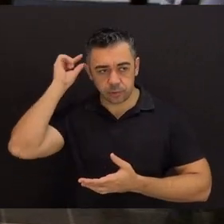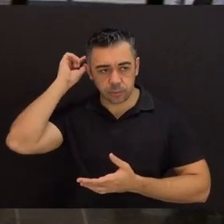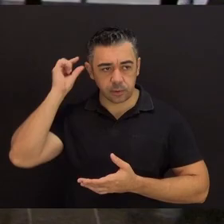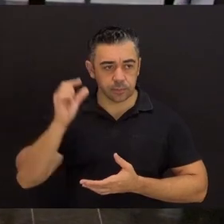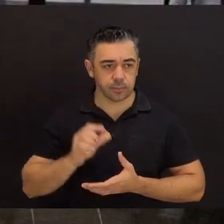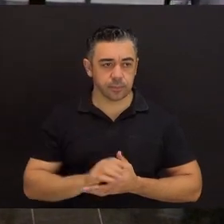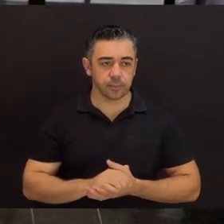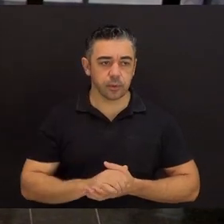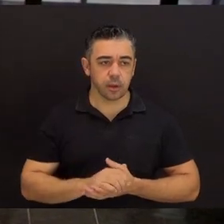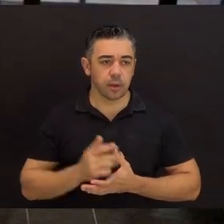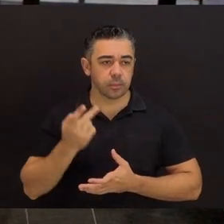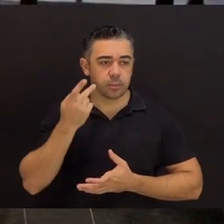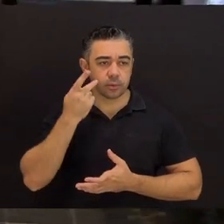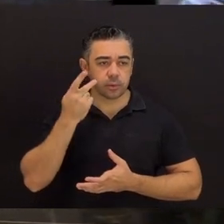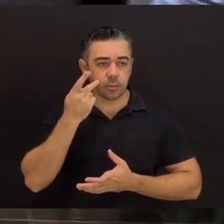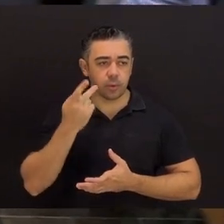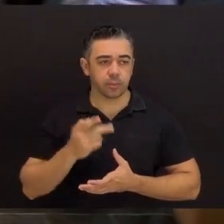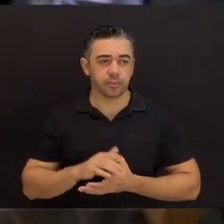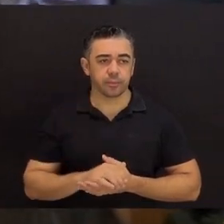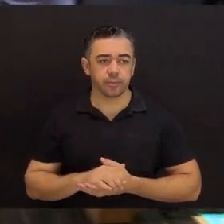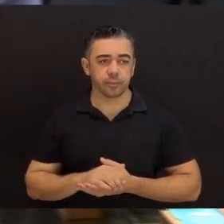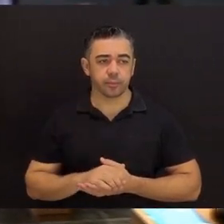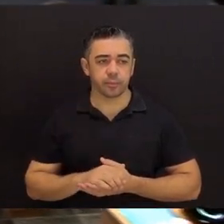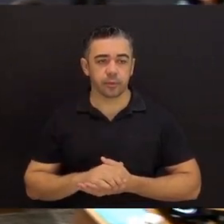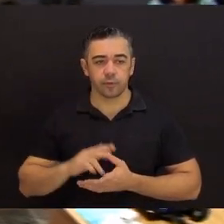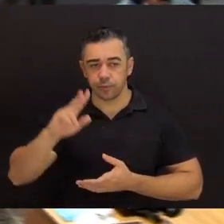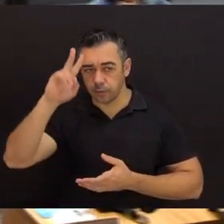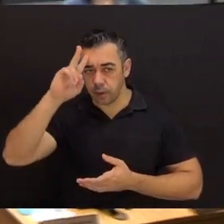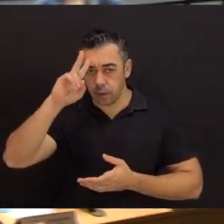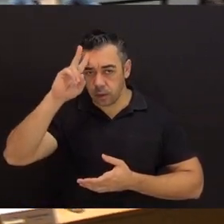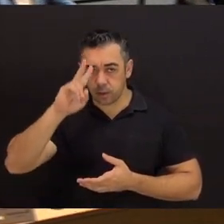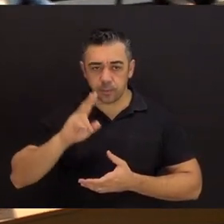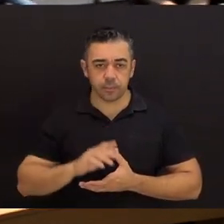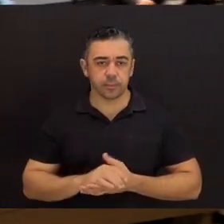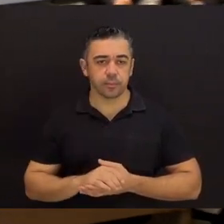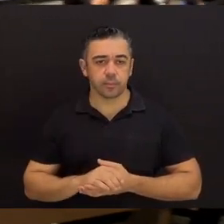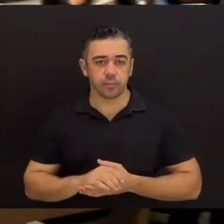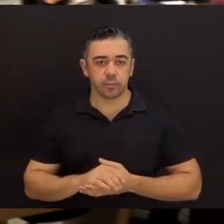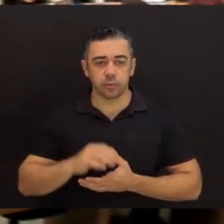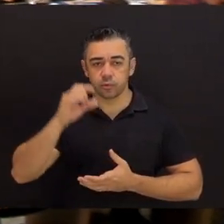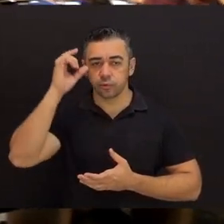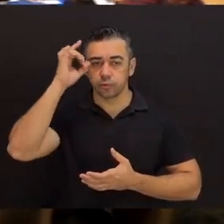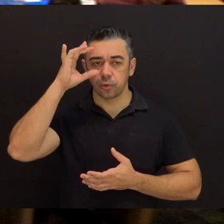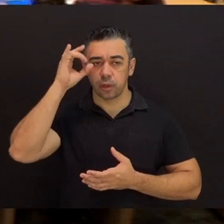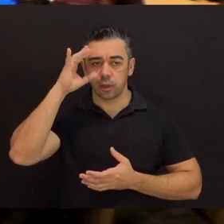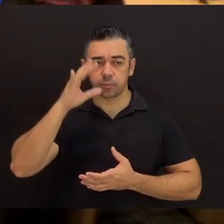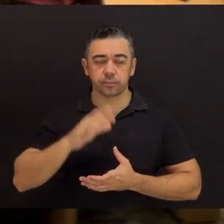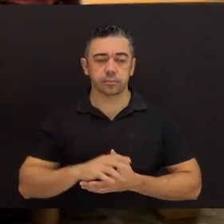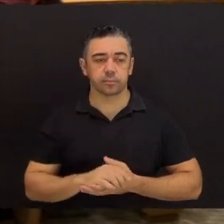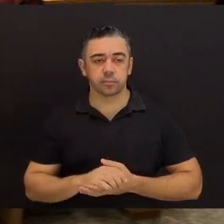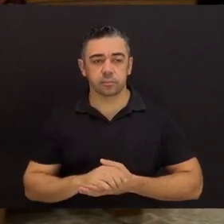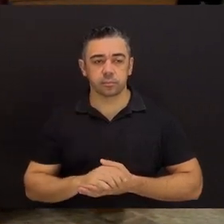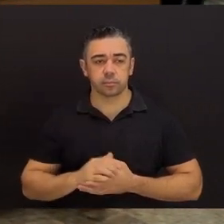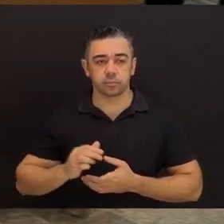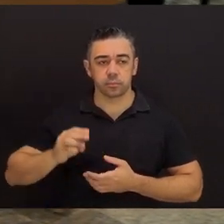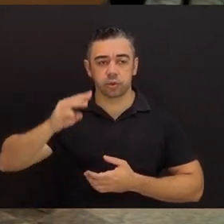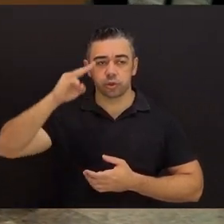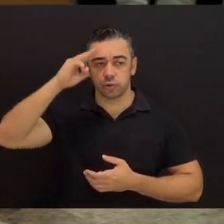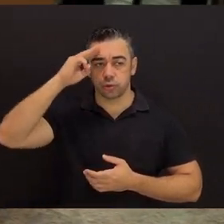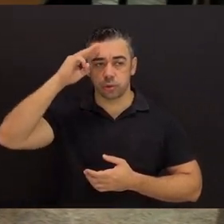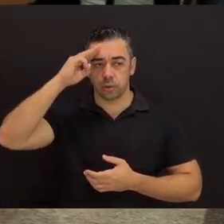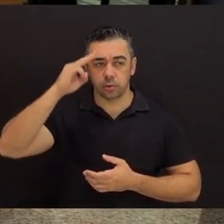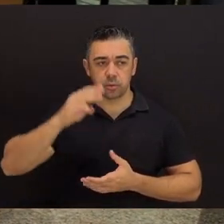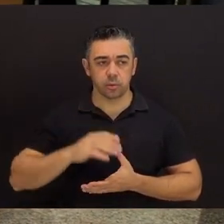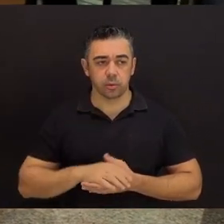José Possebon José Vieira presente Juliano Martins presente delegado Michel presente